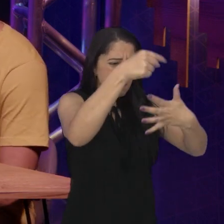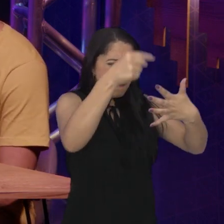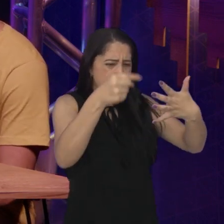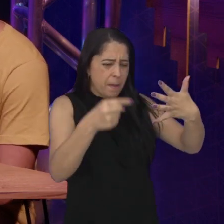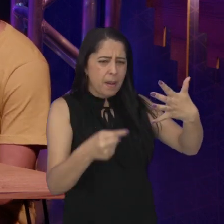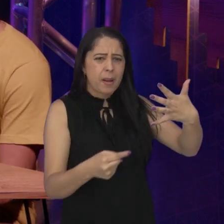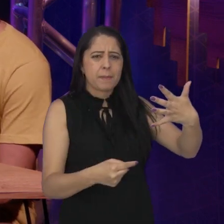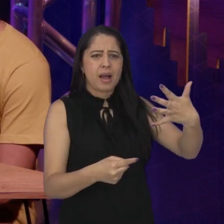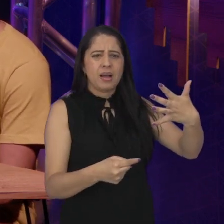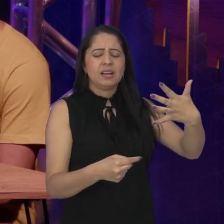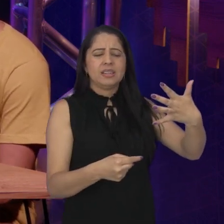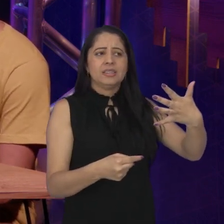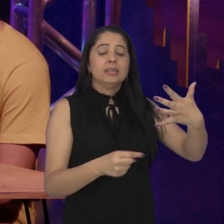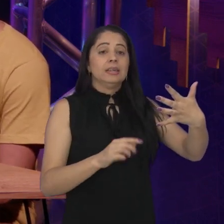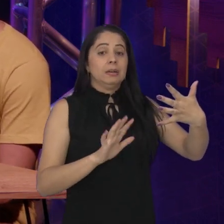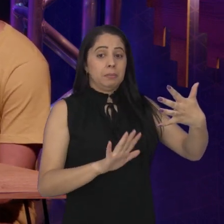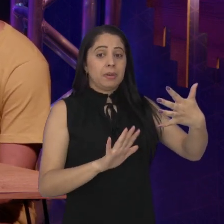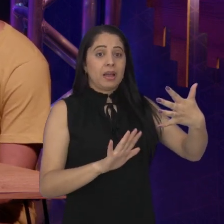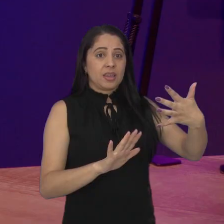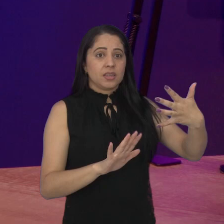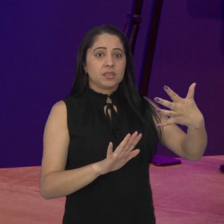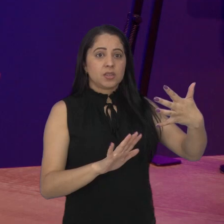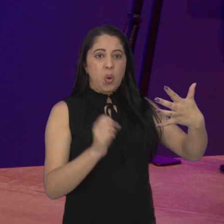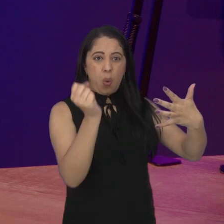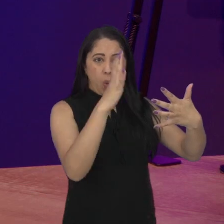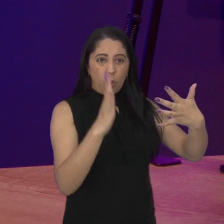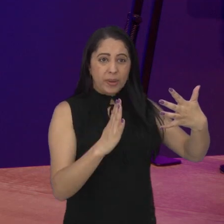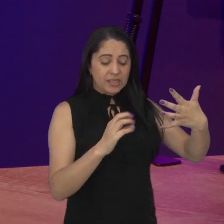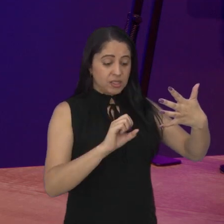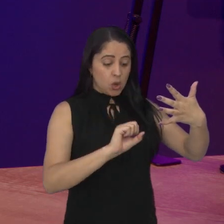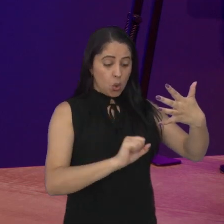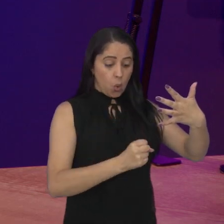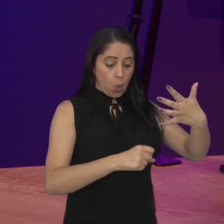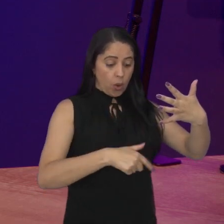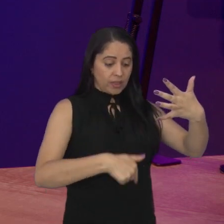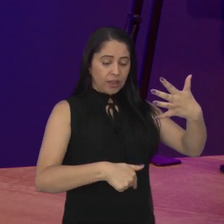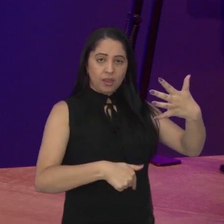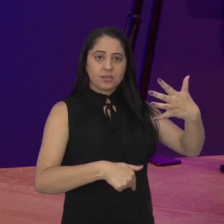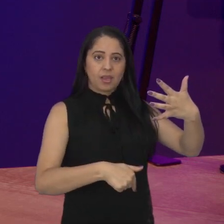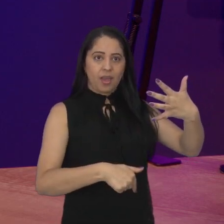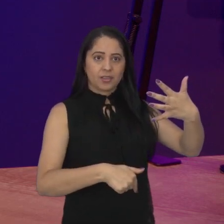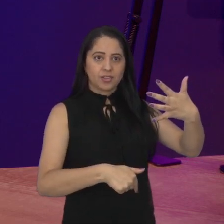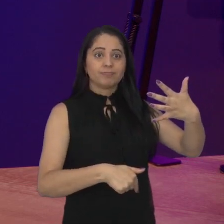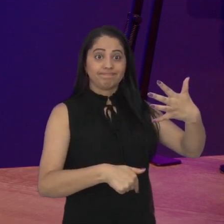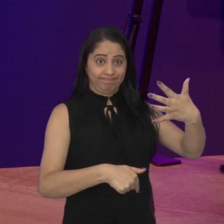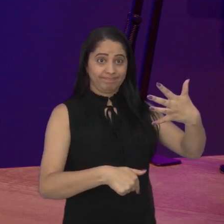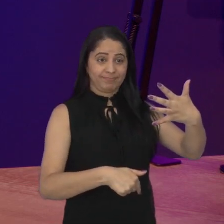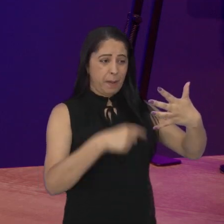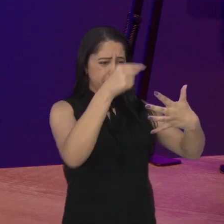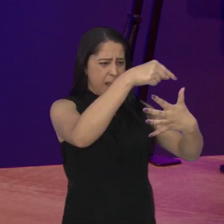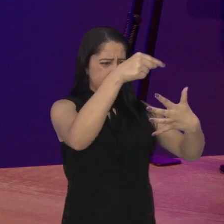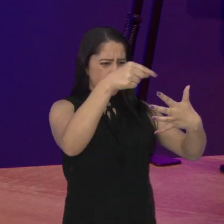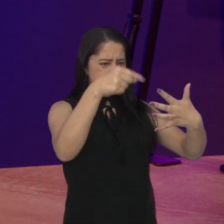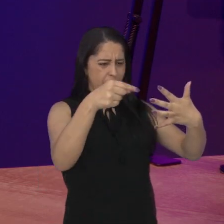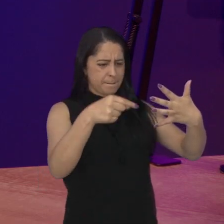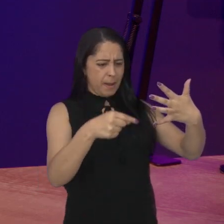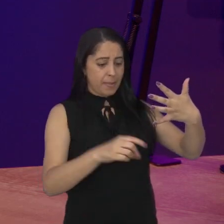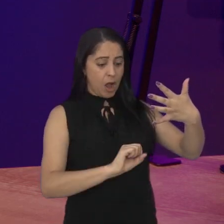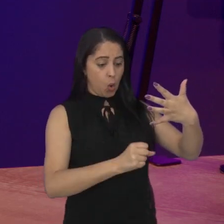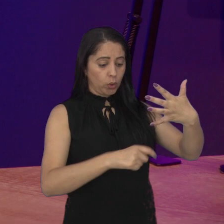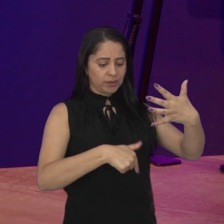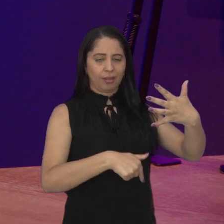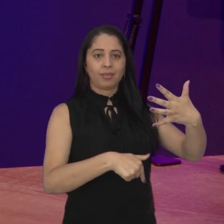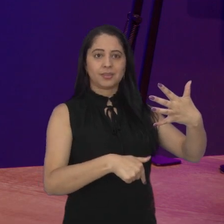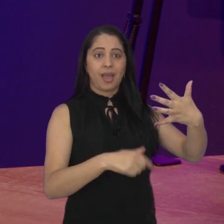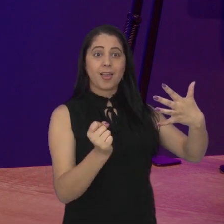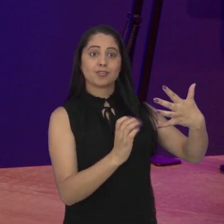100 países, né? Eu não lembro exatamente quantos países são que estão nessa lista, mas o Brasil estaria aí mais ou